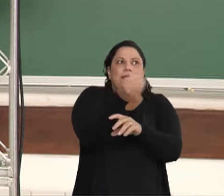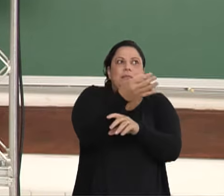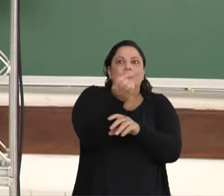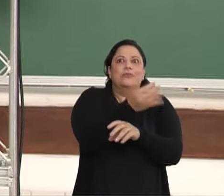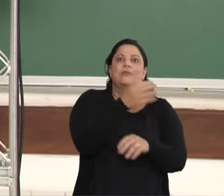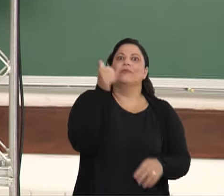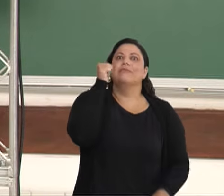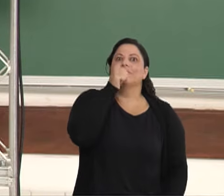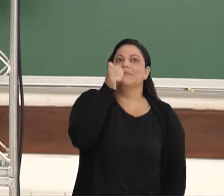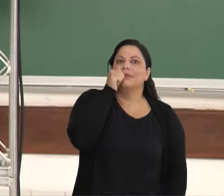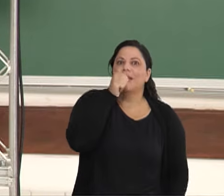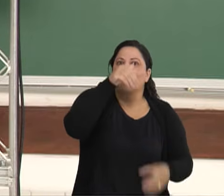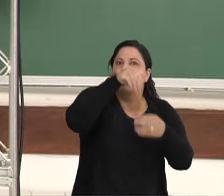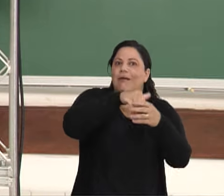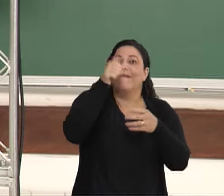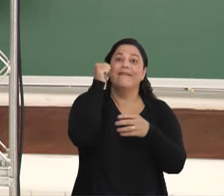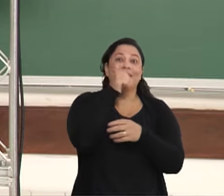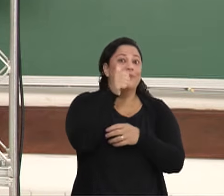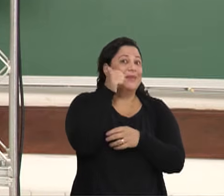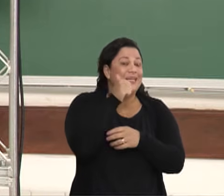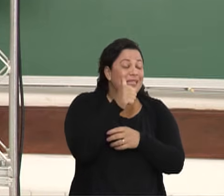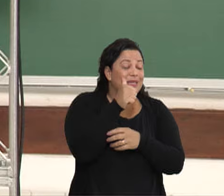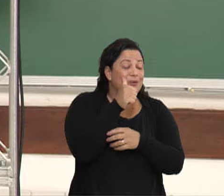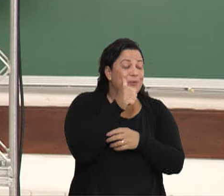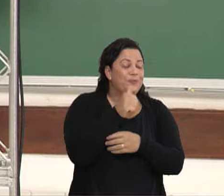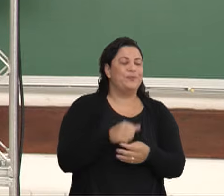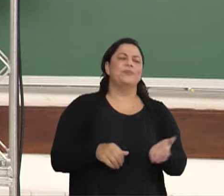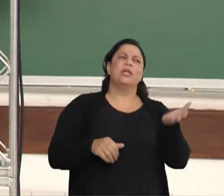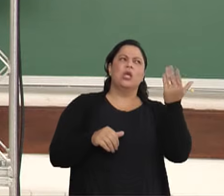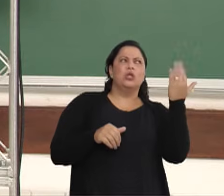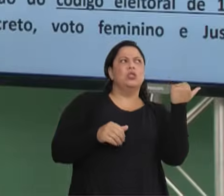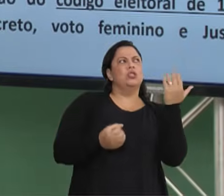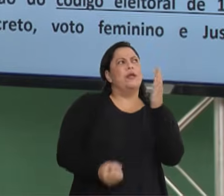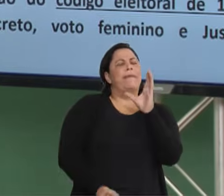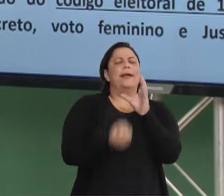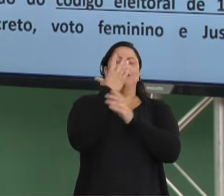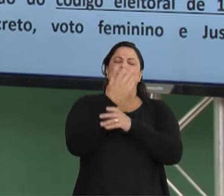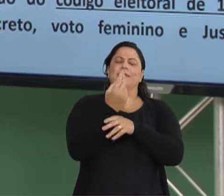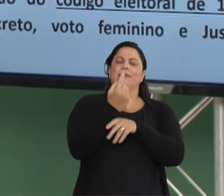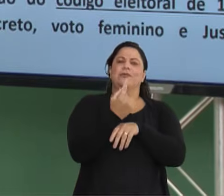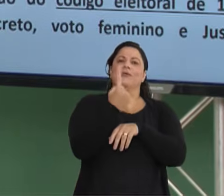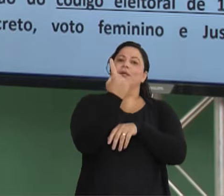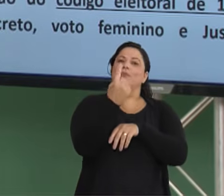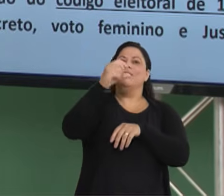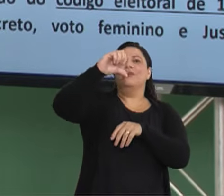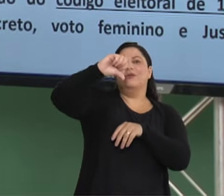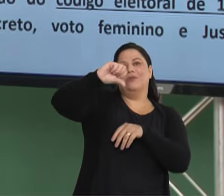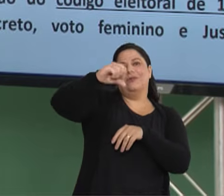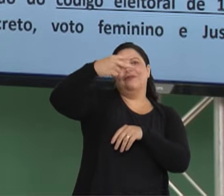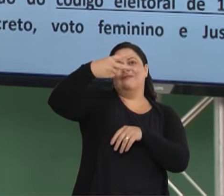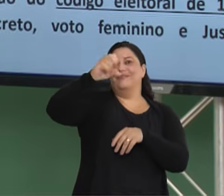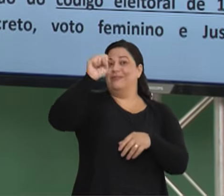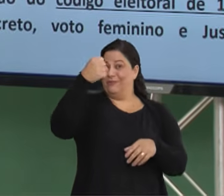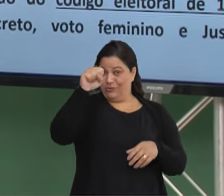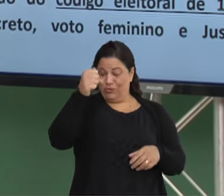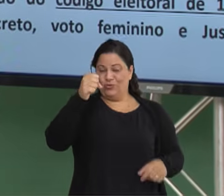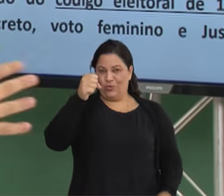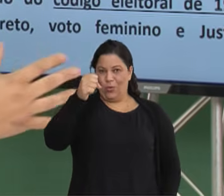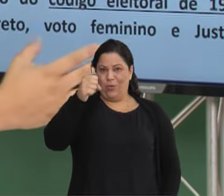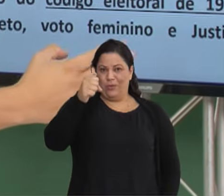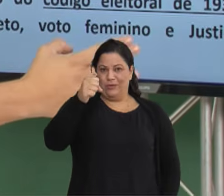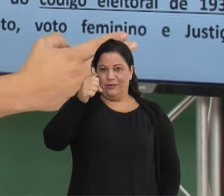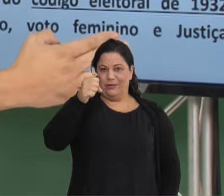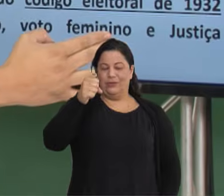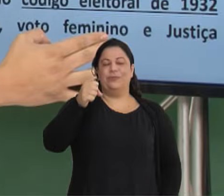feminino. O voto feminino já tinha aparecido no Brasil em 1928, no Rio Grande do Norte, mas